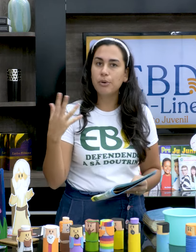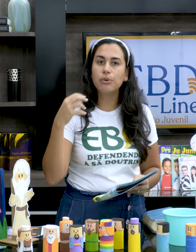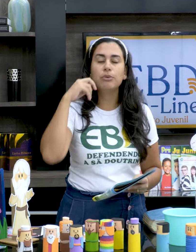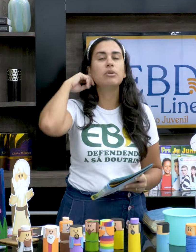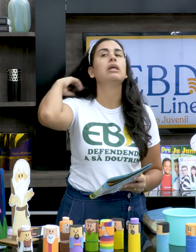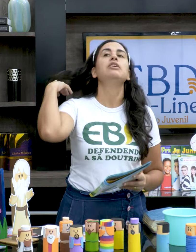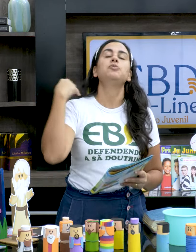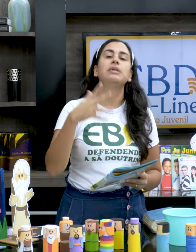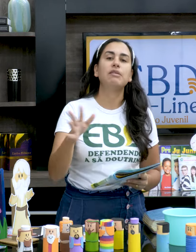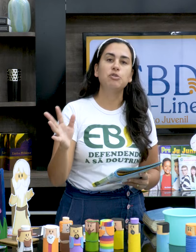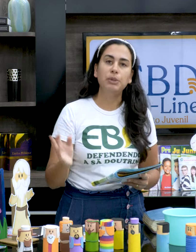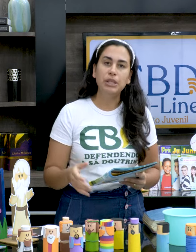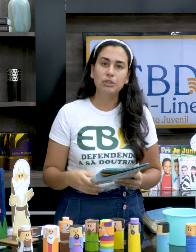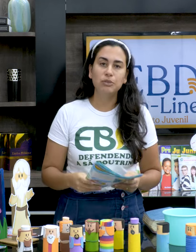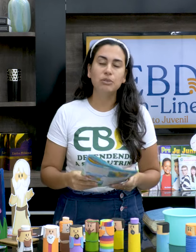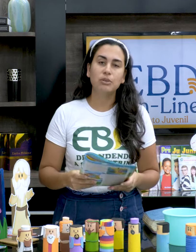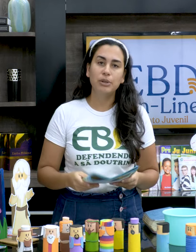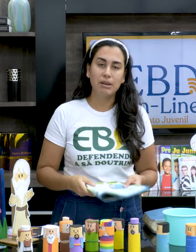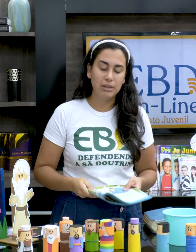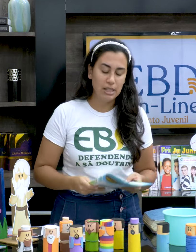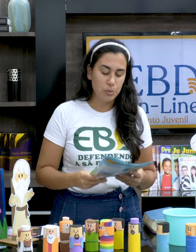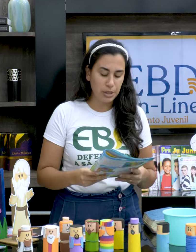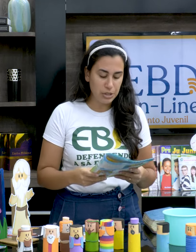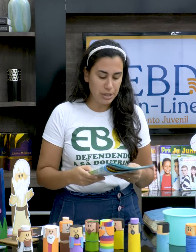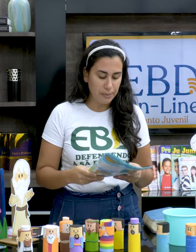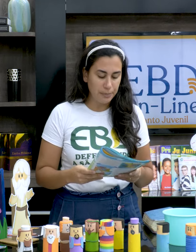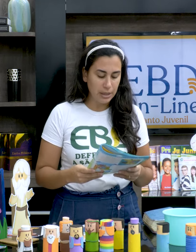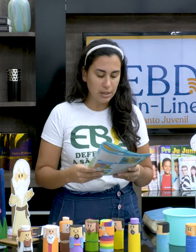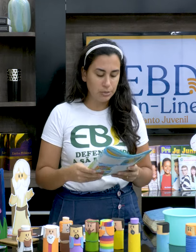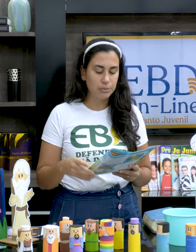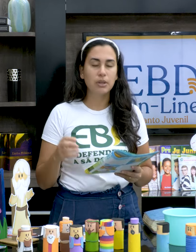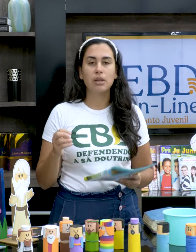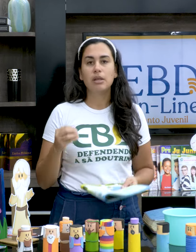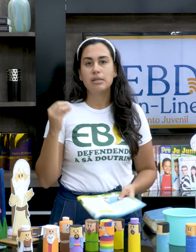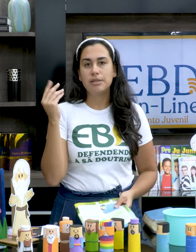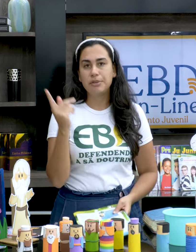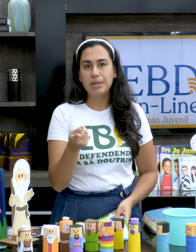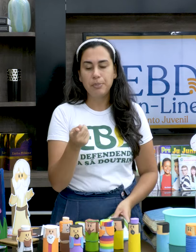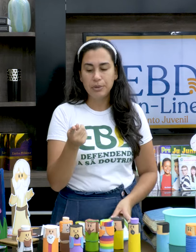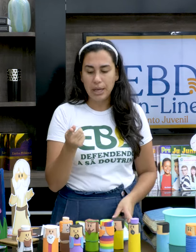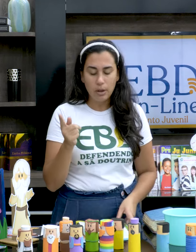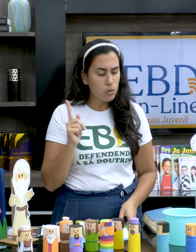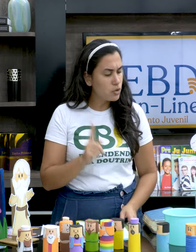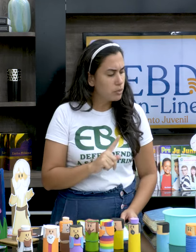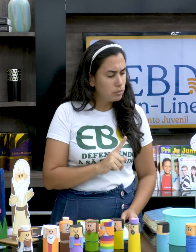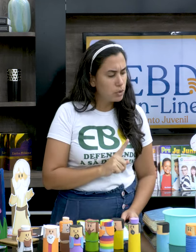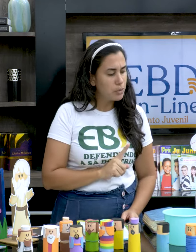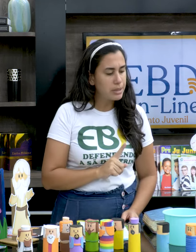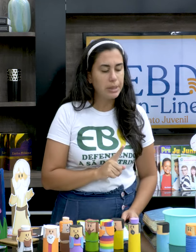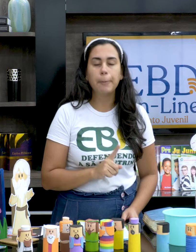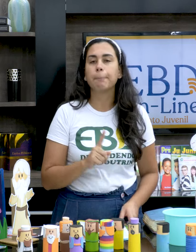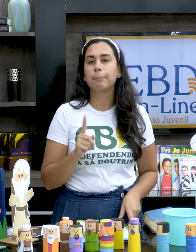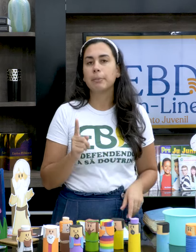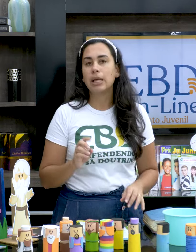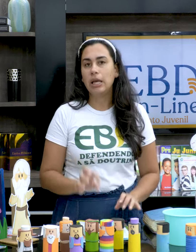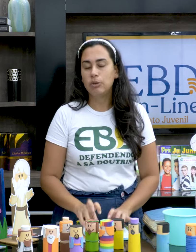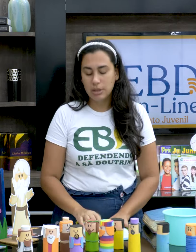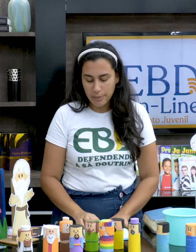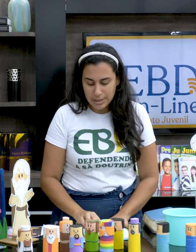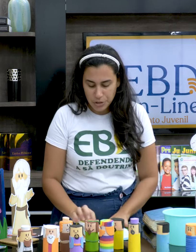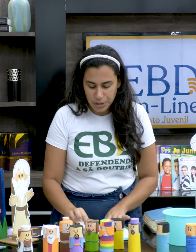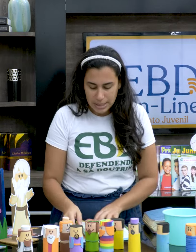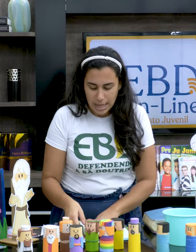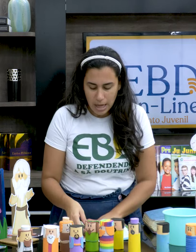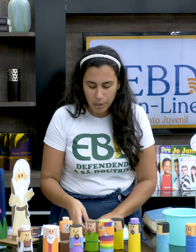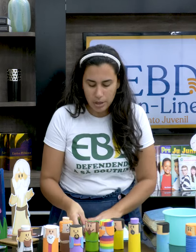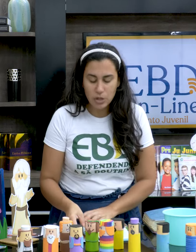ser fogo, espantava os bichos, cuidava deles, protegia. Então, se você puder, hoje eu não trouxe.